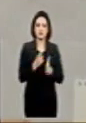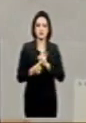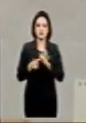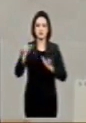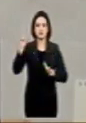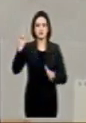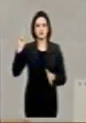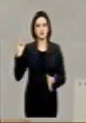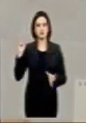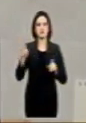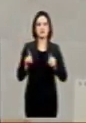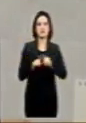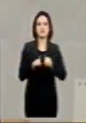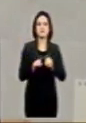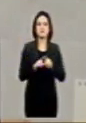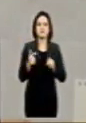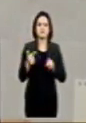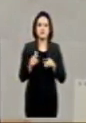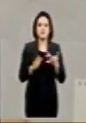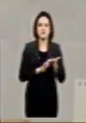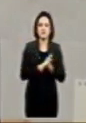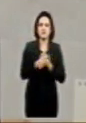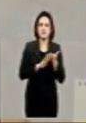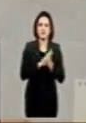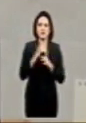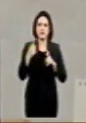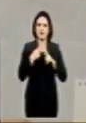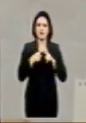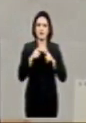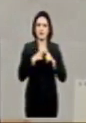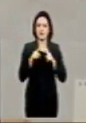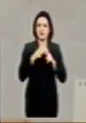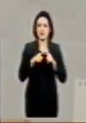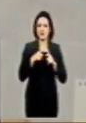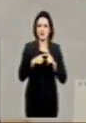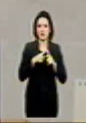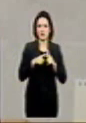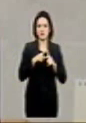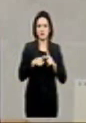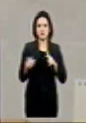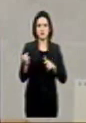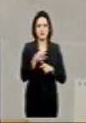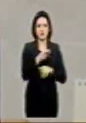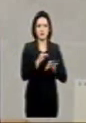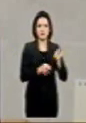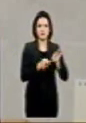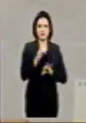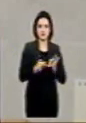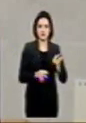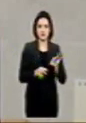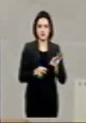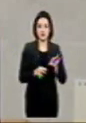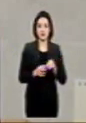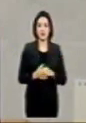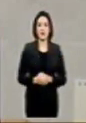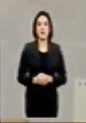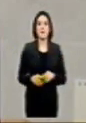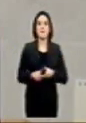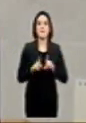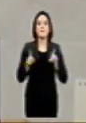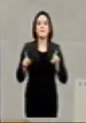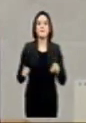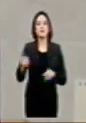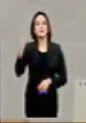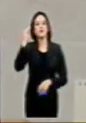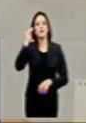atos que vislumbrava e quem os teria determinado, no entendimento da Polícia Federal e